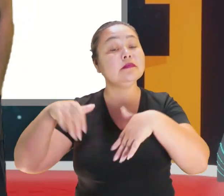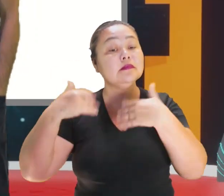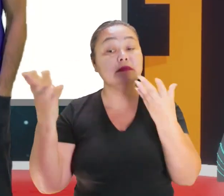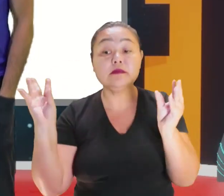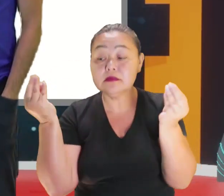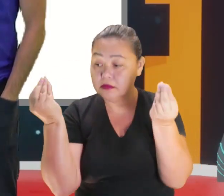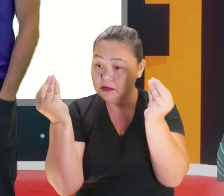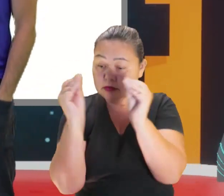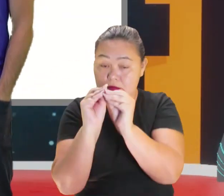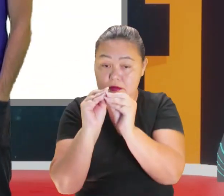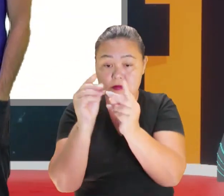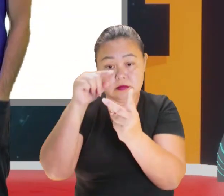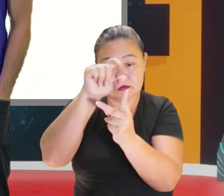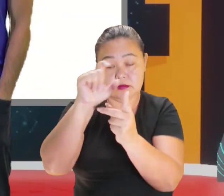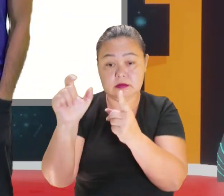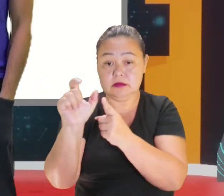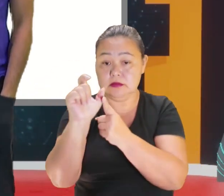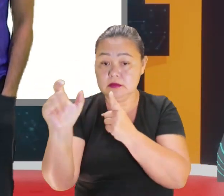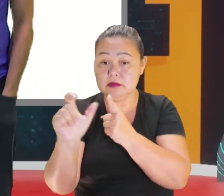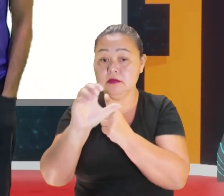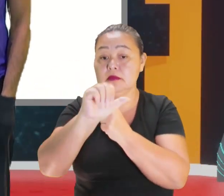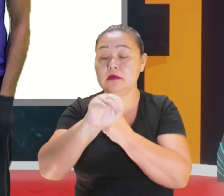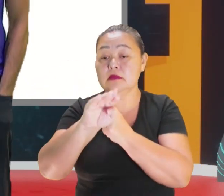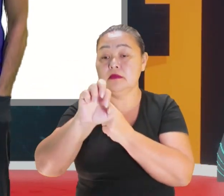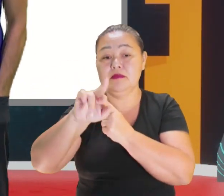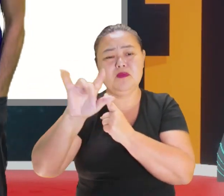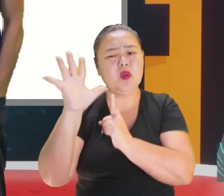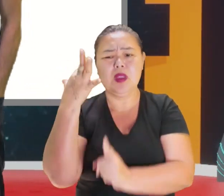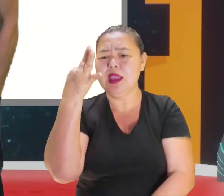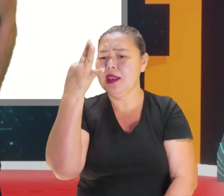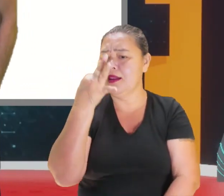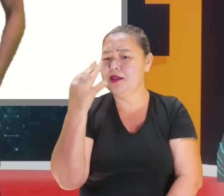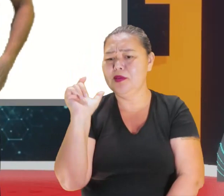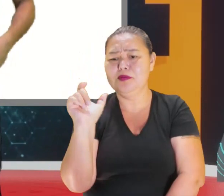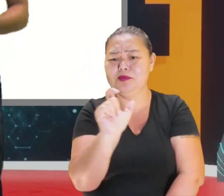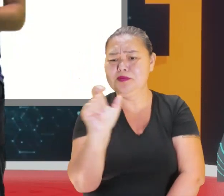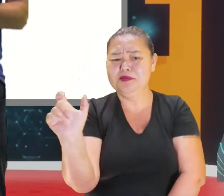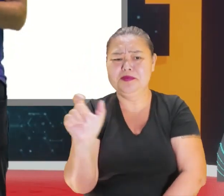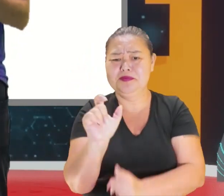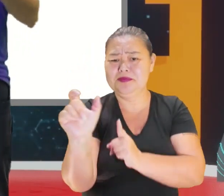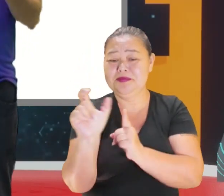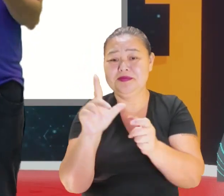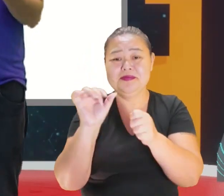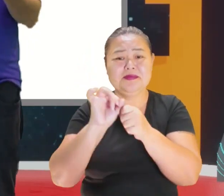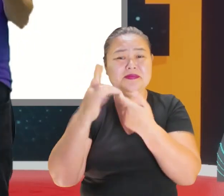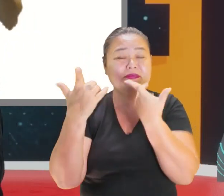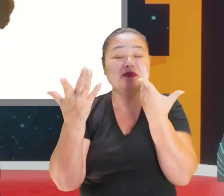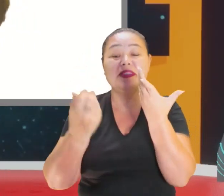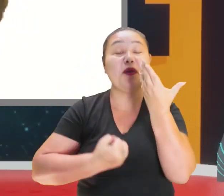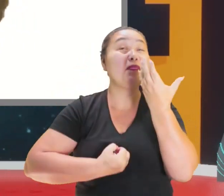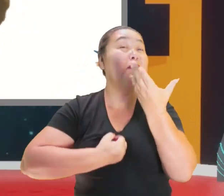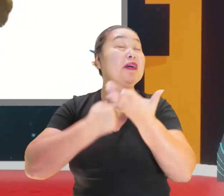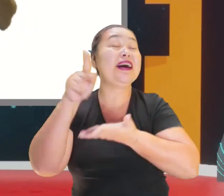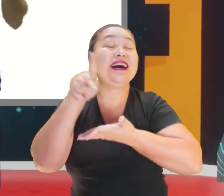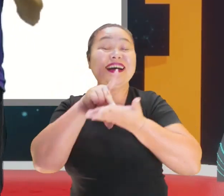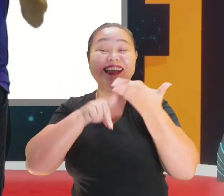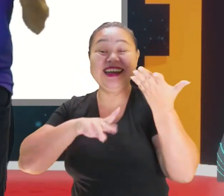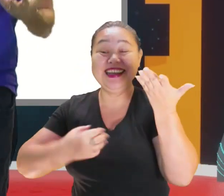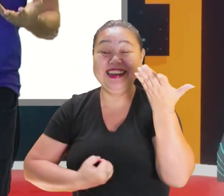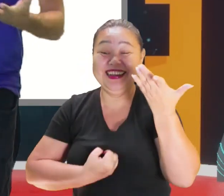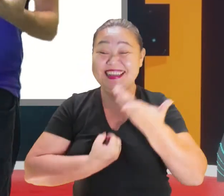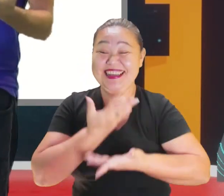gente junta, temos um termo algébrico. Ai, que lindo, né? É quase que uma poesia, um